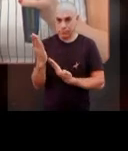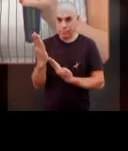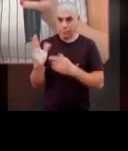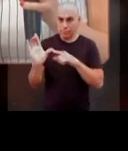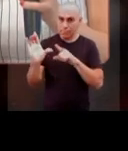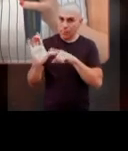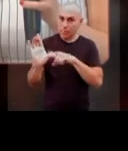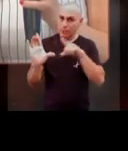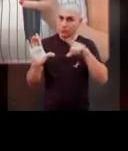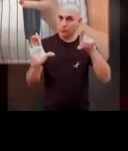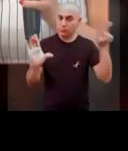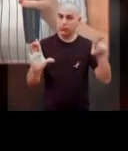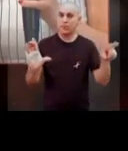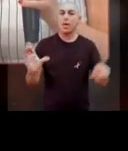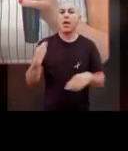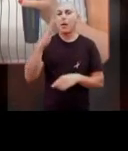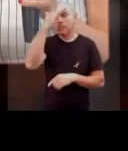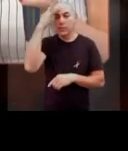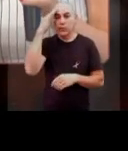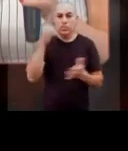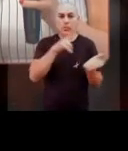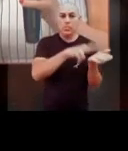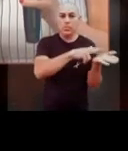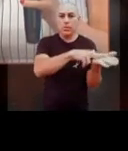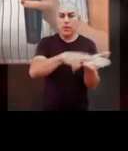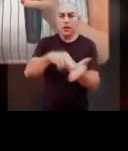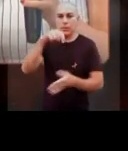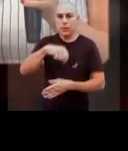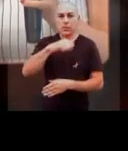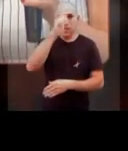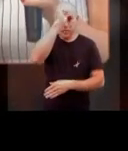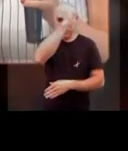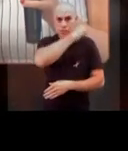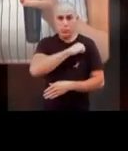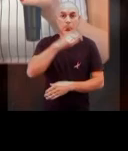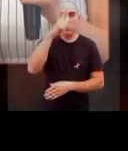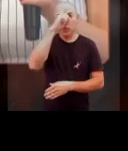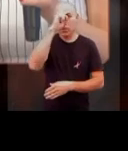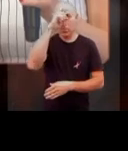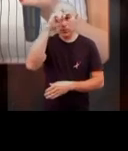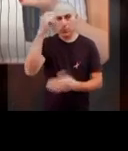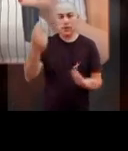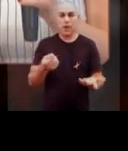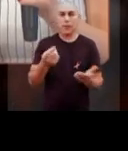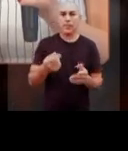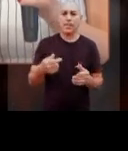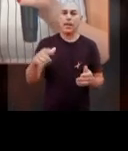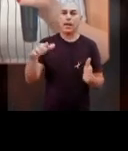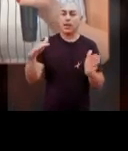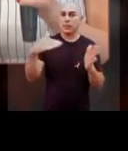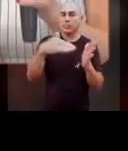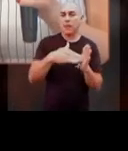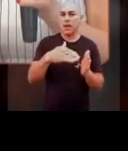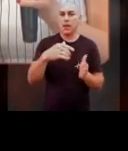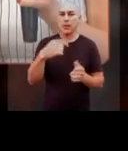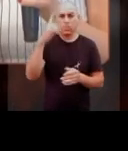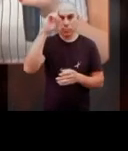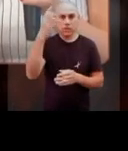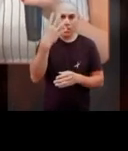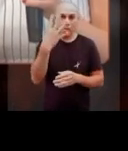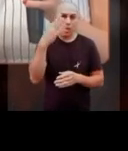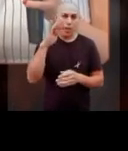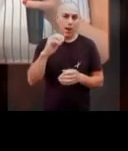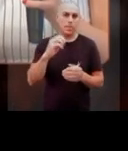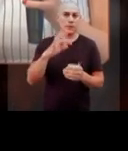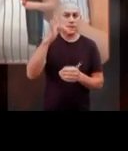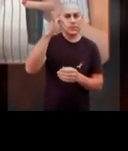taxa de ocupação de leitos do nosso município, dos hospitais do nosso município, que até o dia 4 nós estávamos aí com uma taxa acima